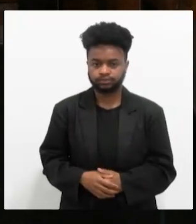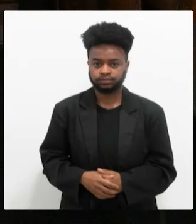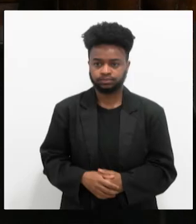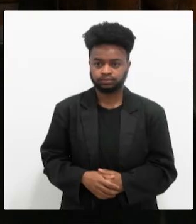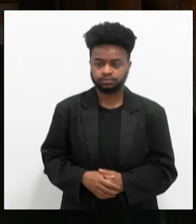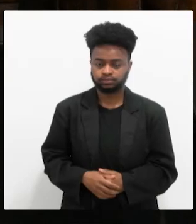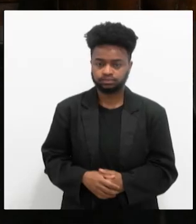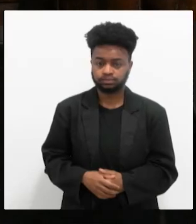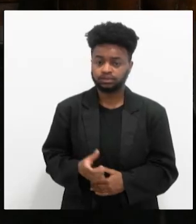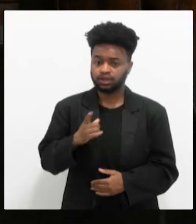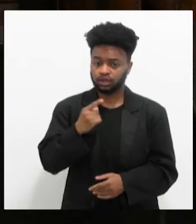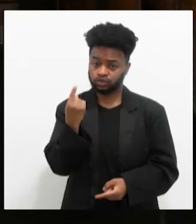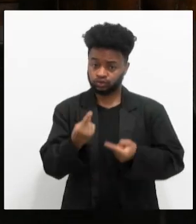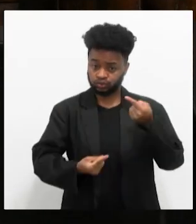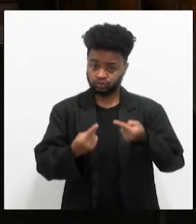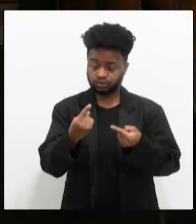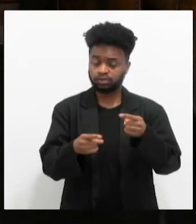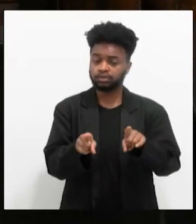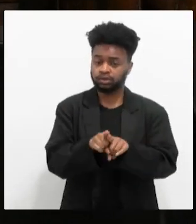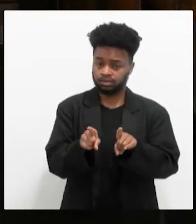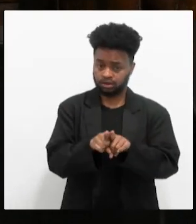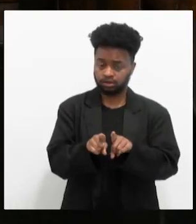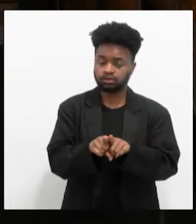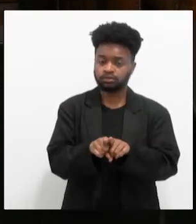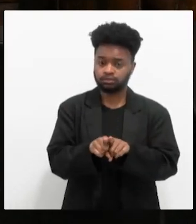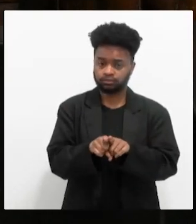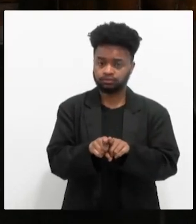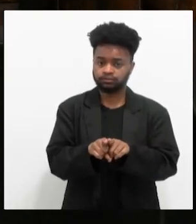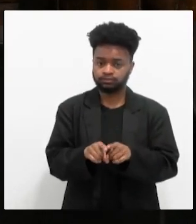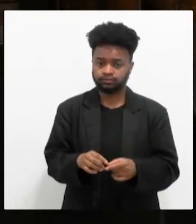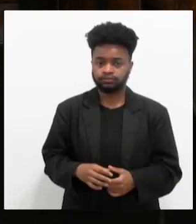tem uma outra discussão.